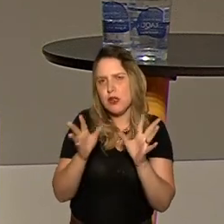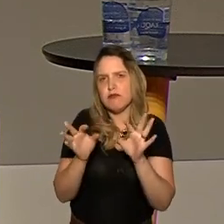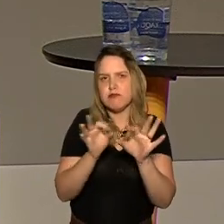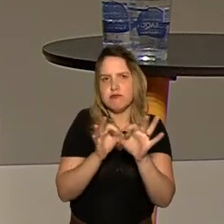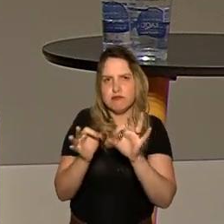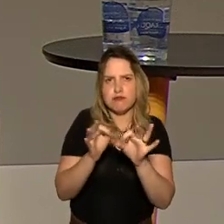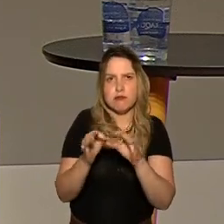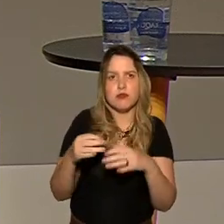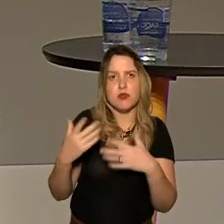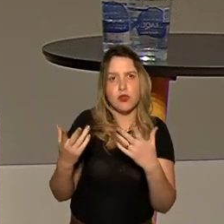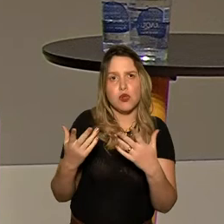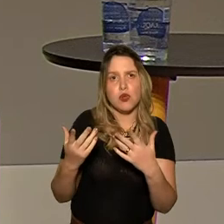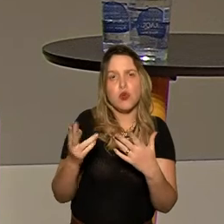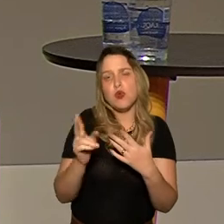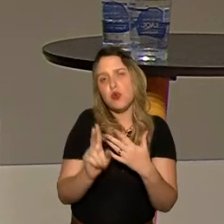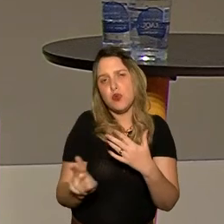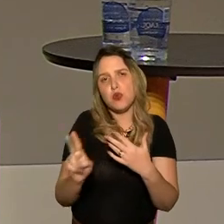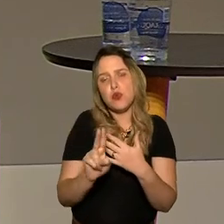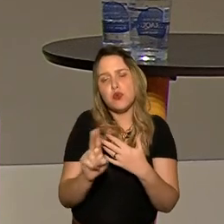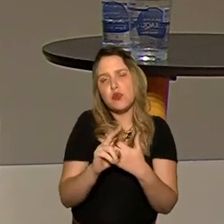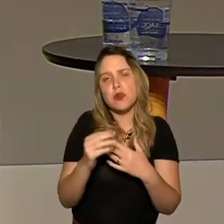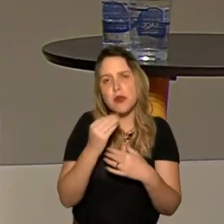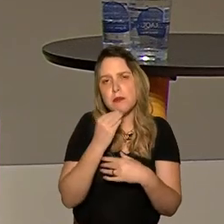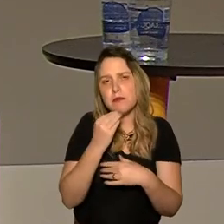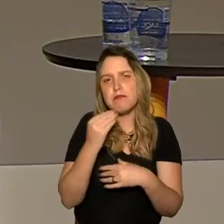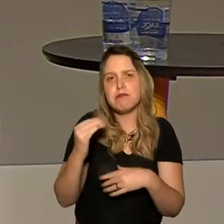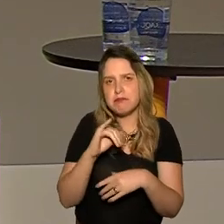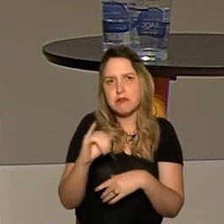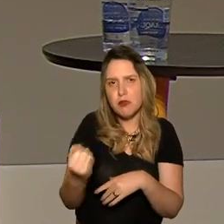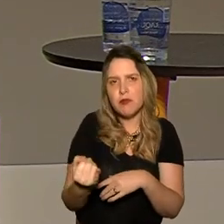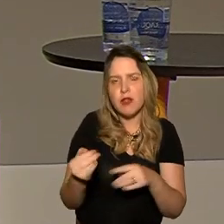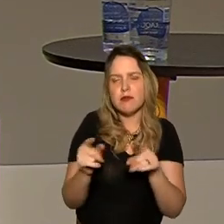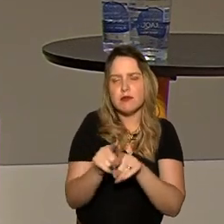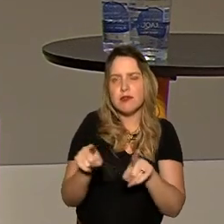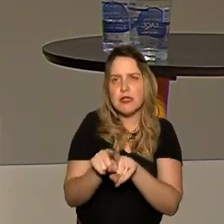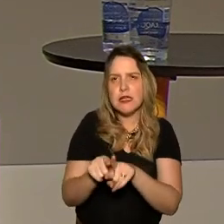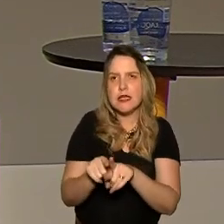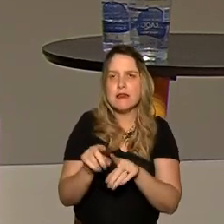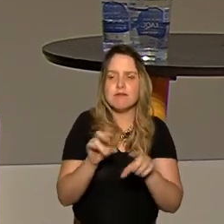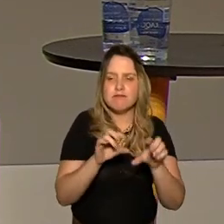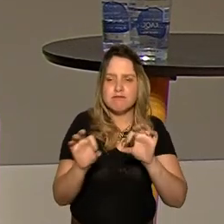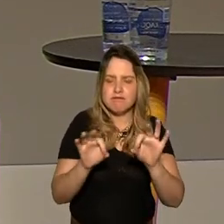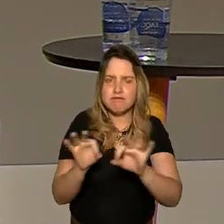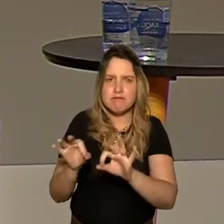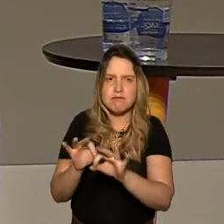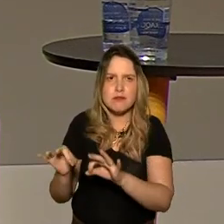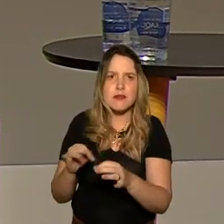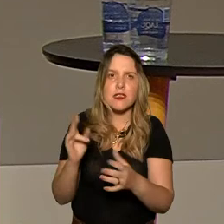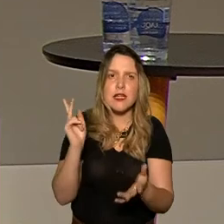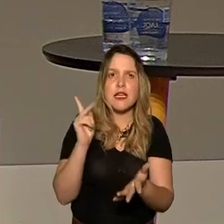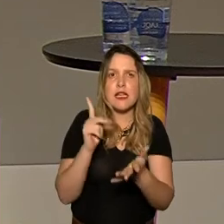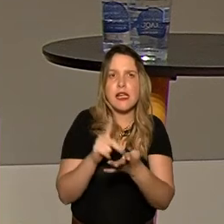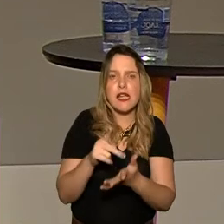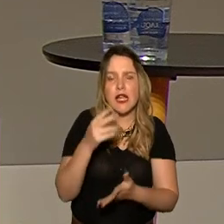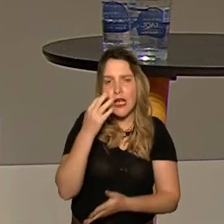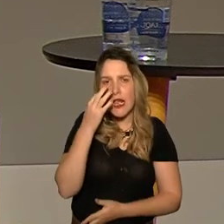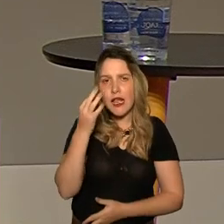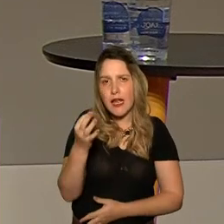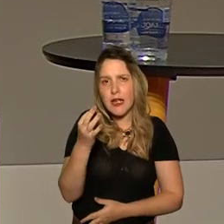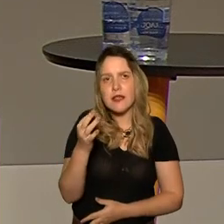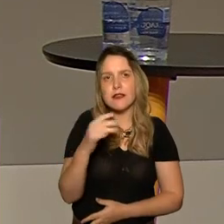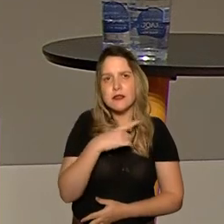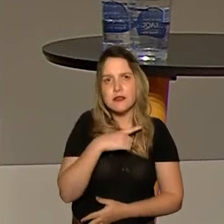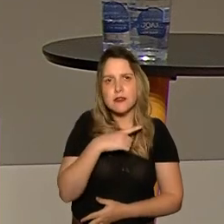a vida Contudo não abandonei as problemáticas da mediação ou da educação Museu e achei que seria o caso